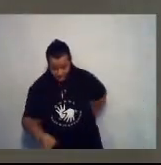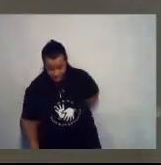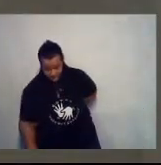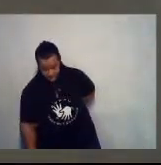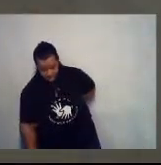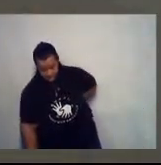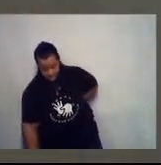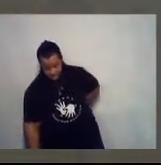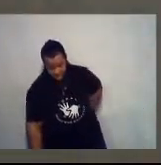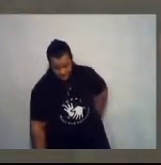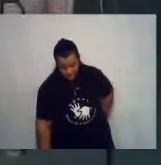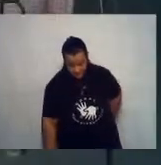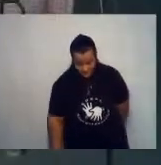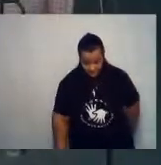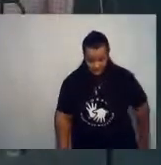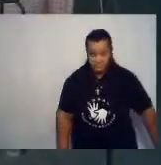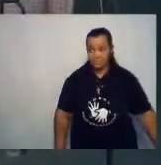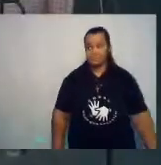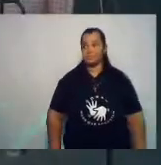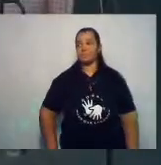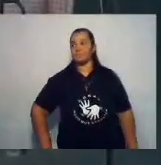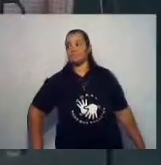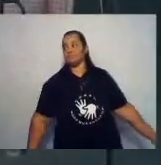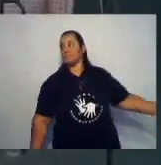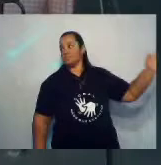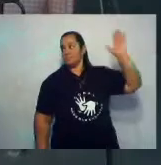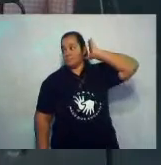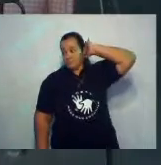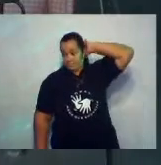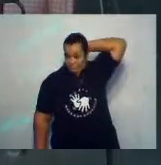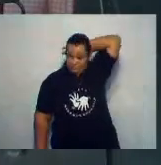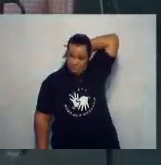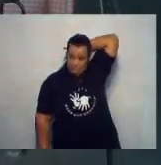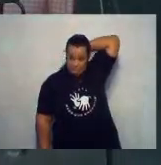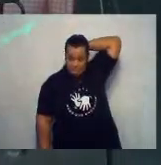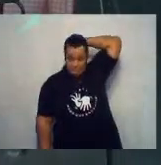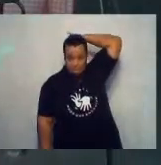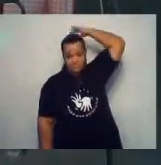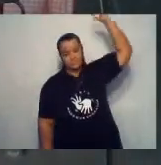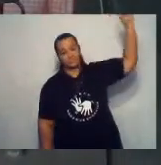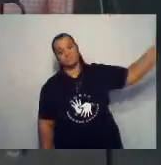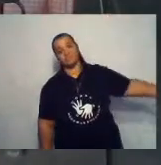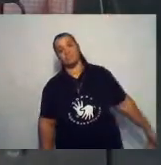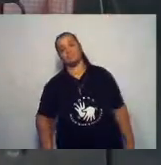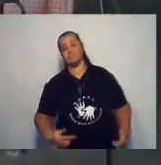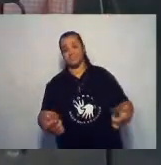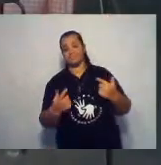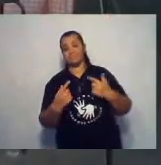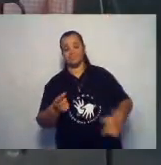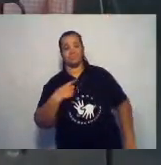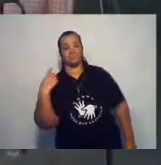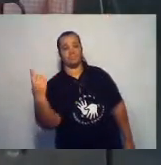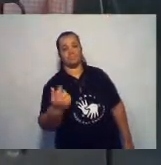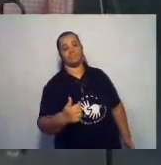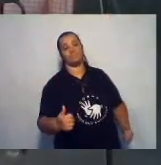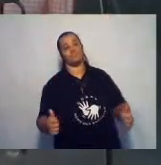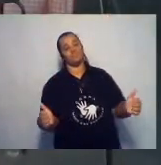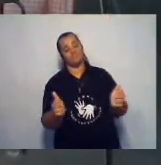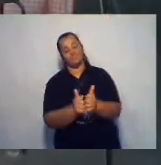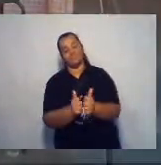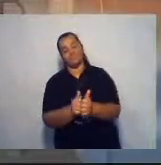Oh, moda boa, hein? Que sorte a nossa de estarmos juntos com vocês, André e Rafael, nessa live maravilhosa,